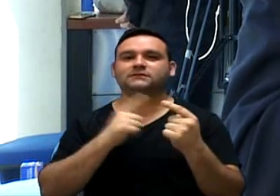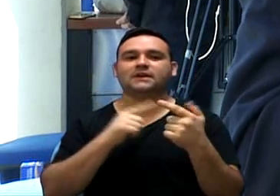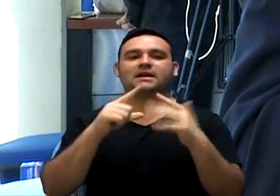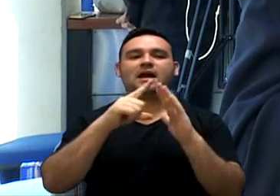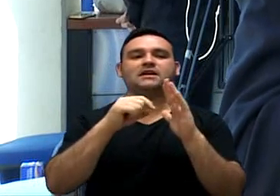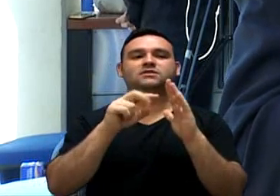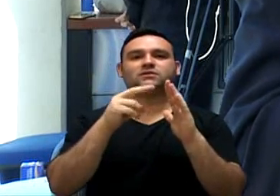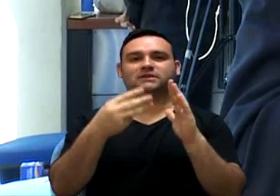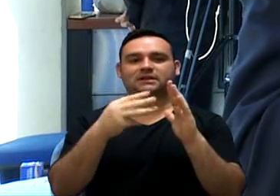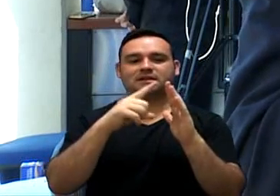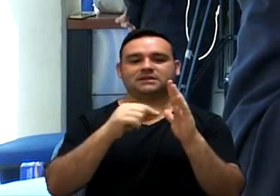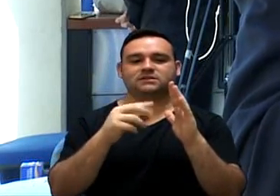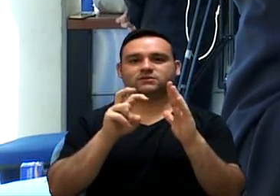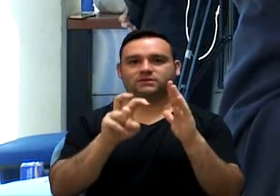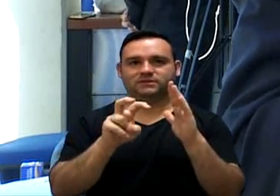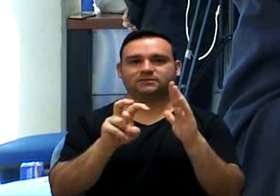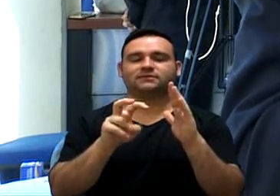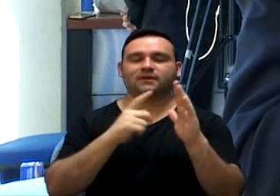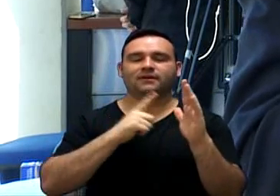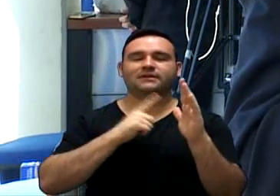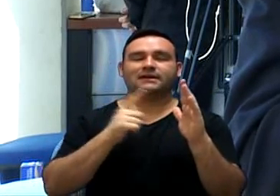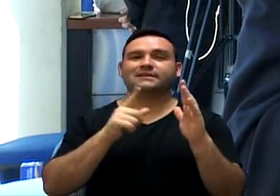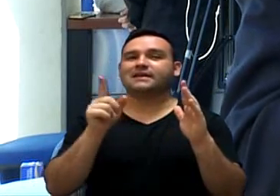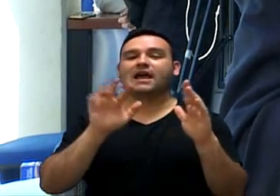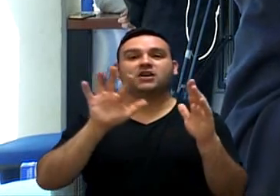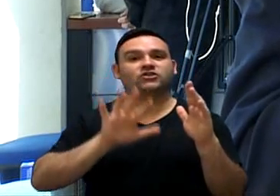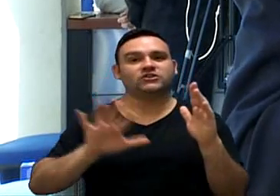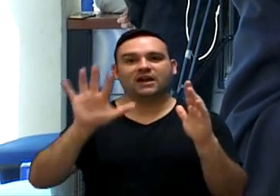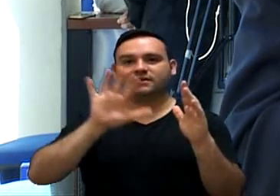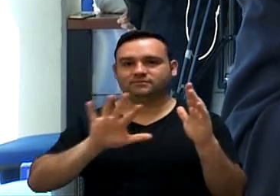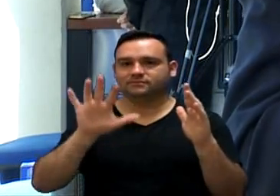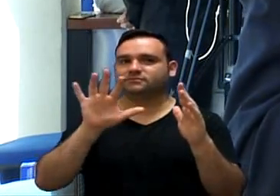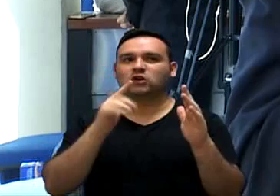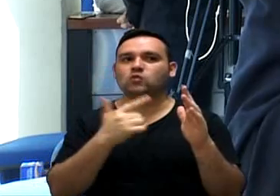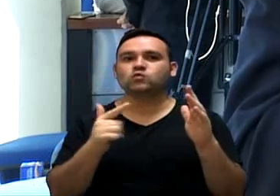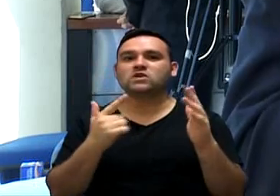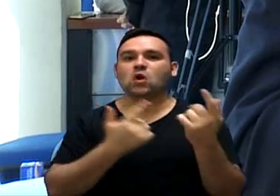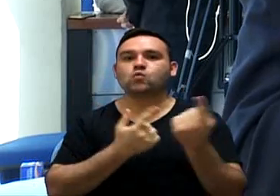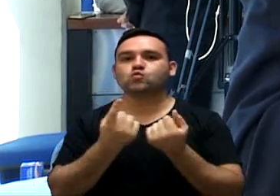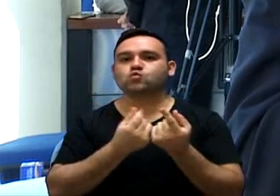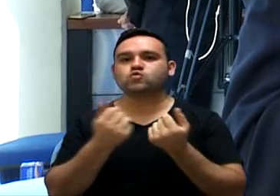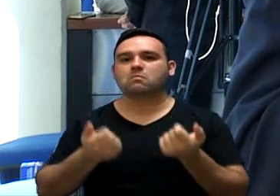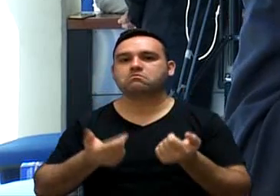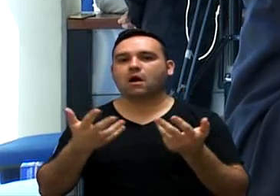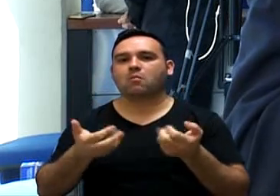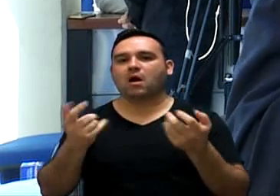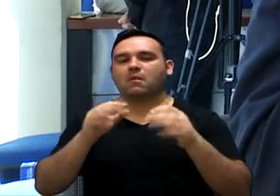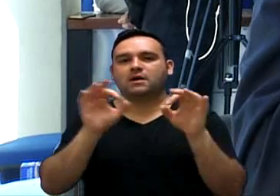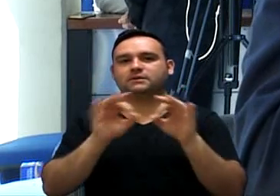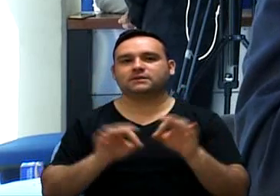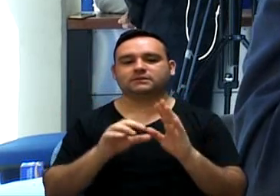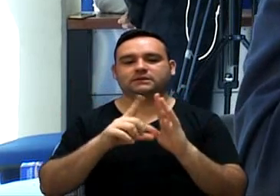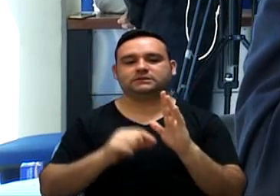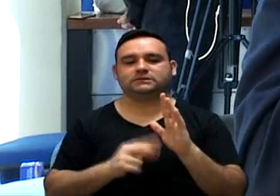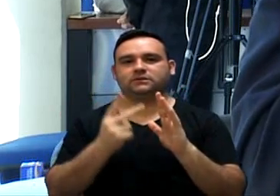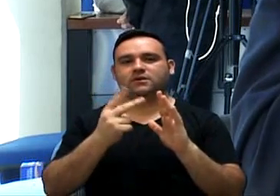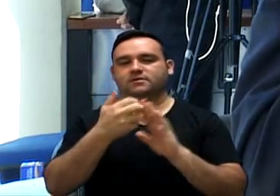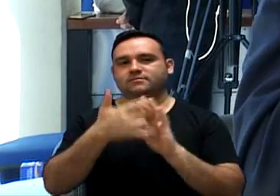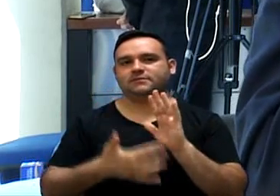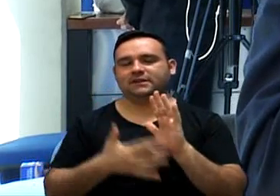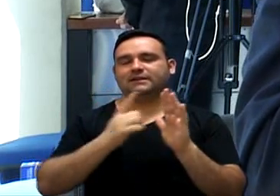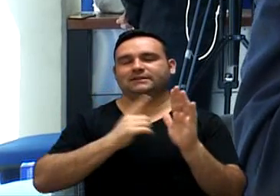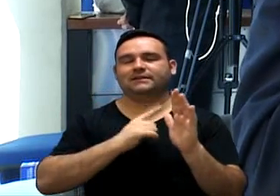artigo 5º. Ele é genérico, sim, sim. E não gera nenhum custo nesses dois artigos, citando